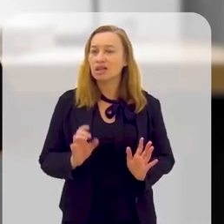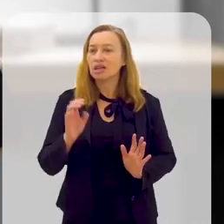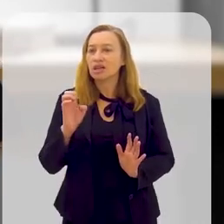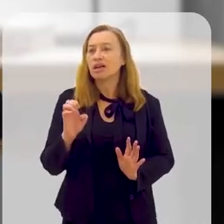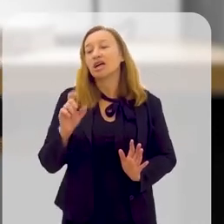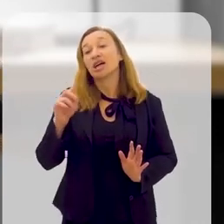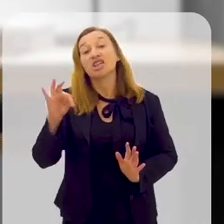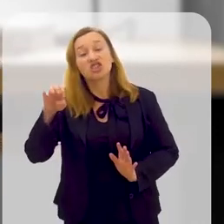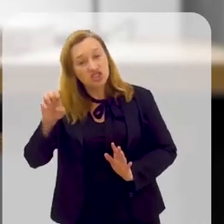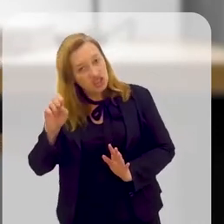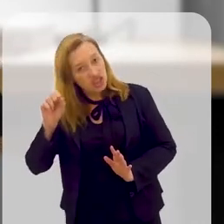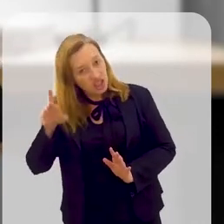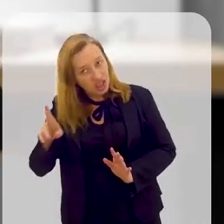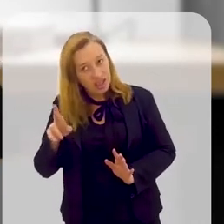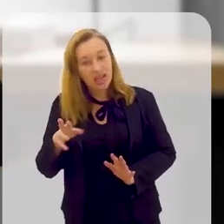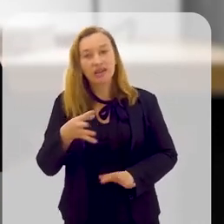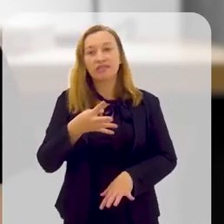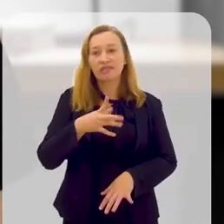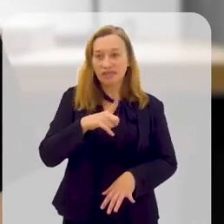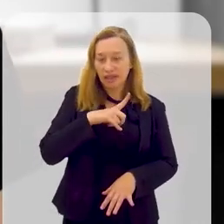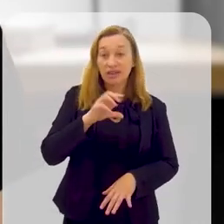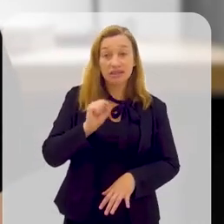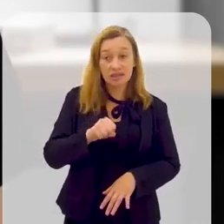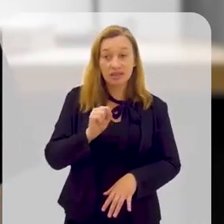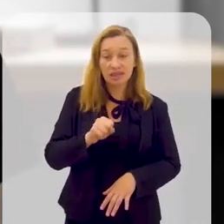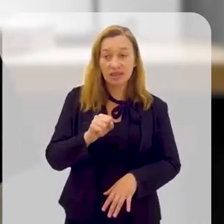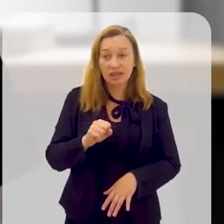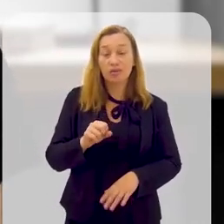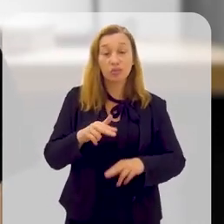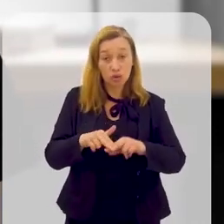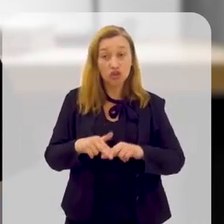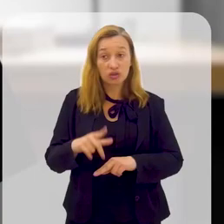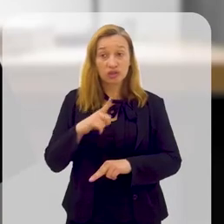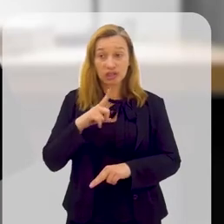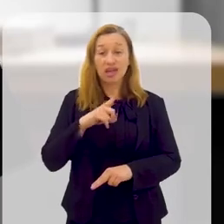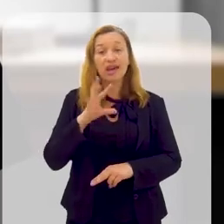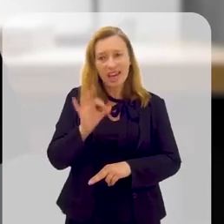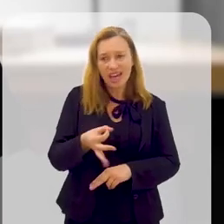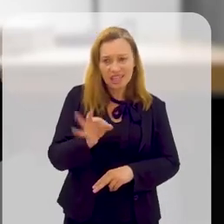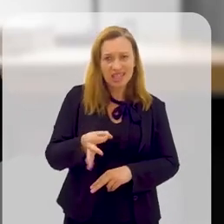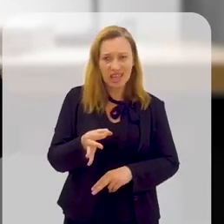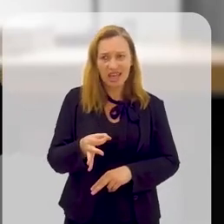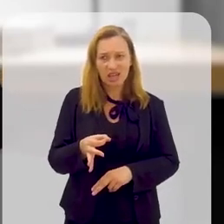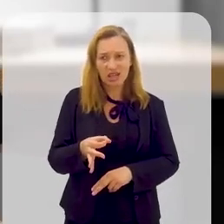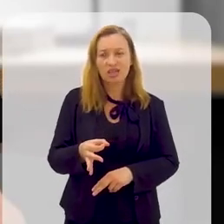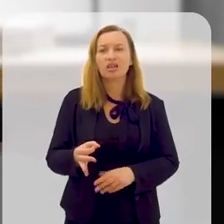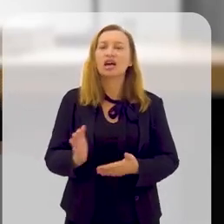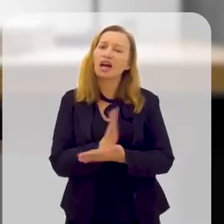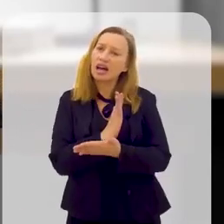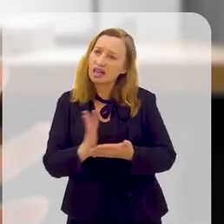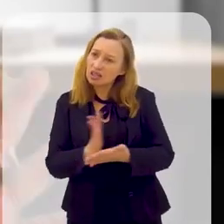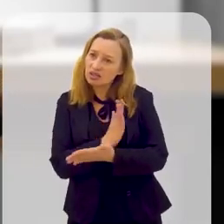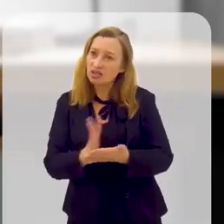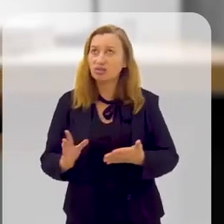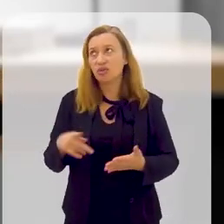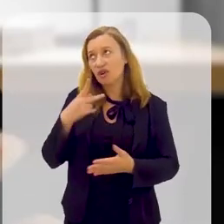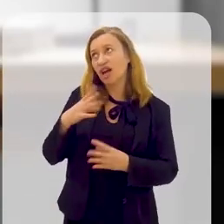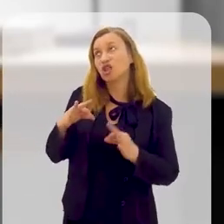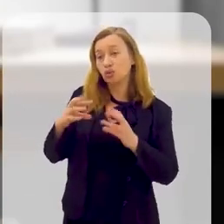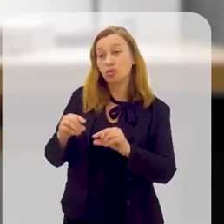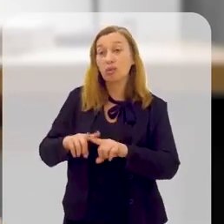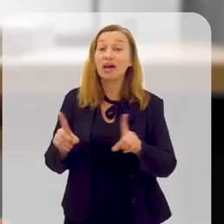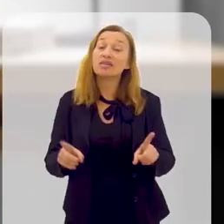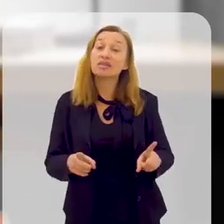clichê ele existe por algum motivo ou seja o negócio é tão certo é tão certo muitas vezes